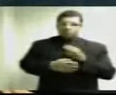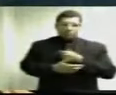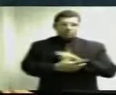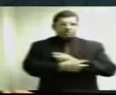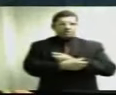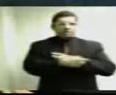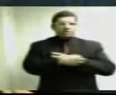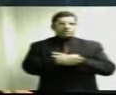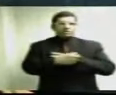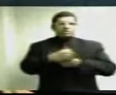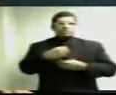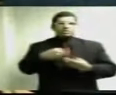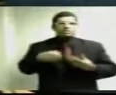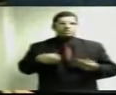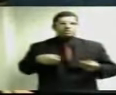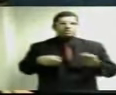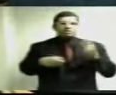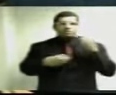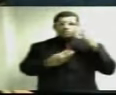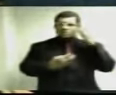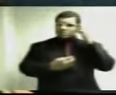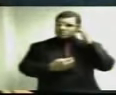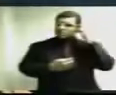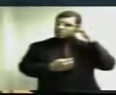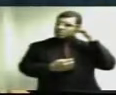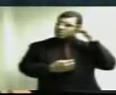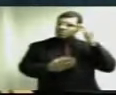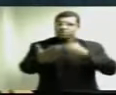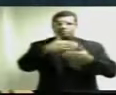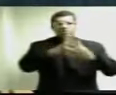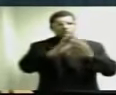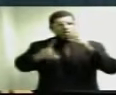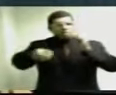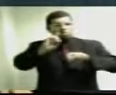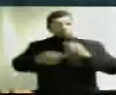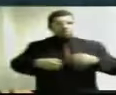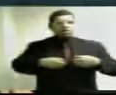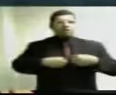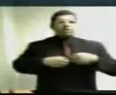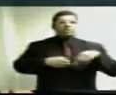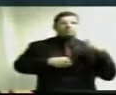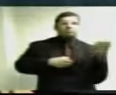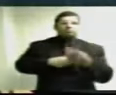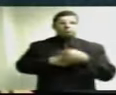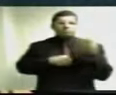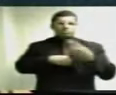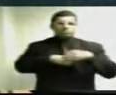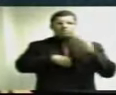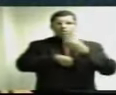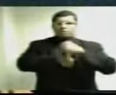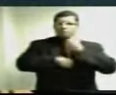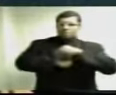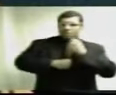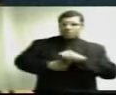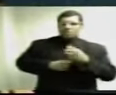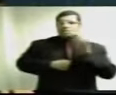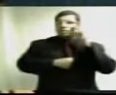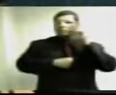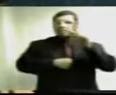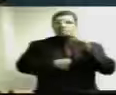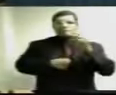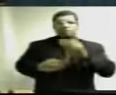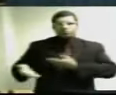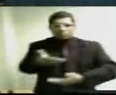representam o povo, dos seus representados, tem feito muito mal à democracia. Nós precisamos resgatar